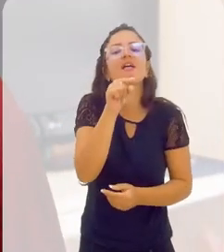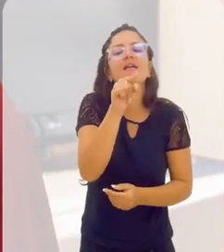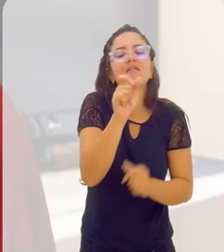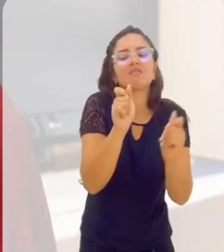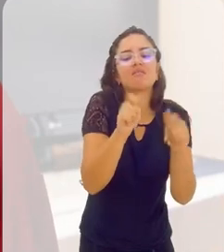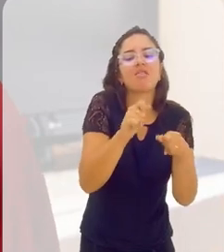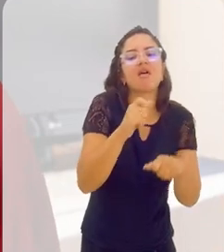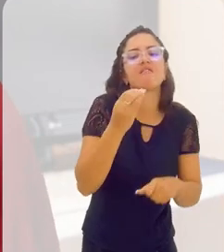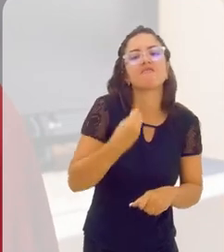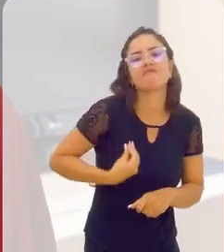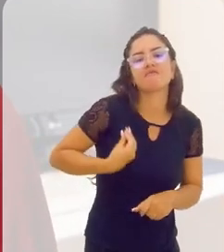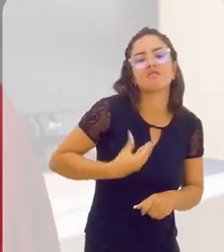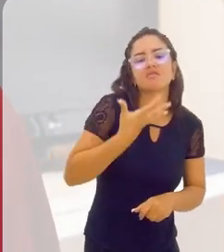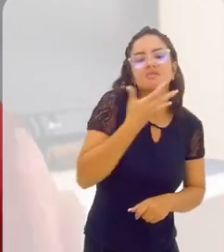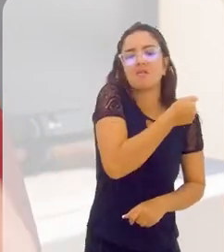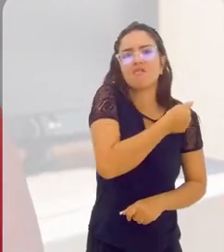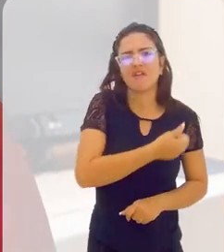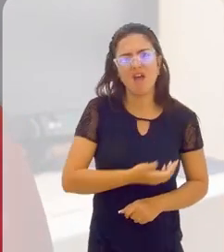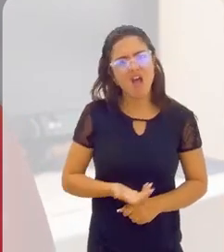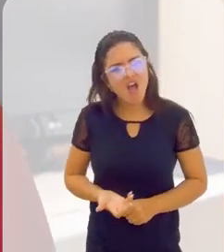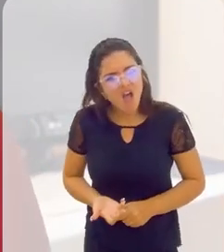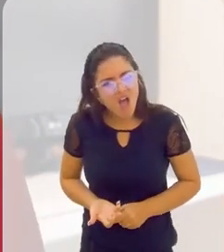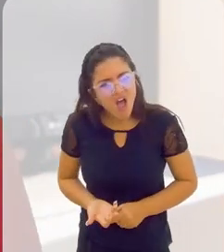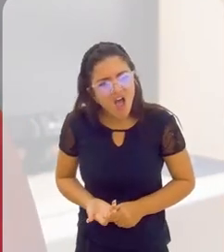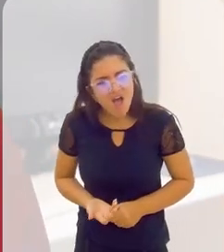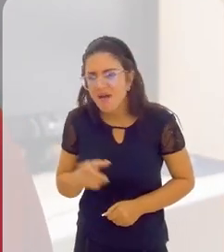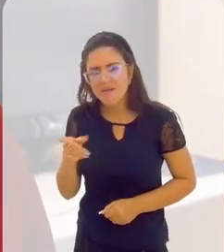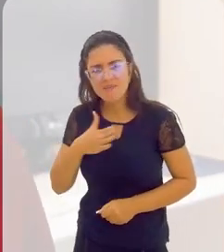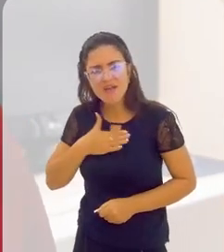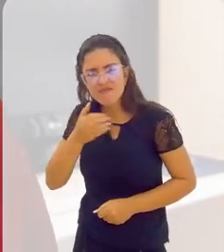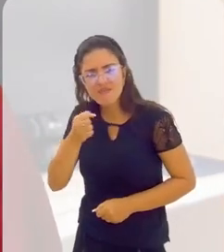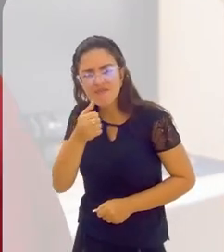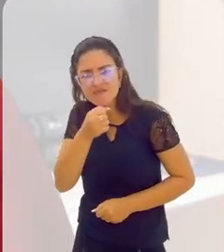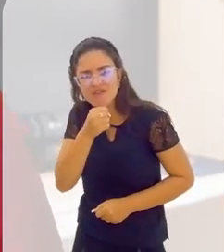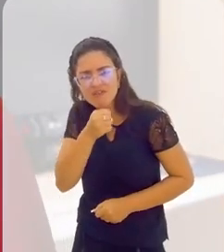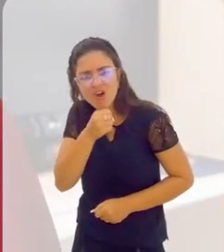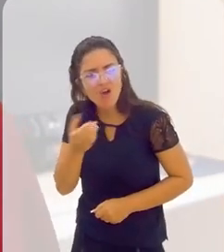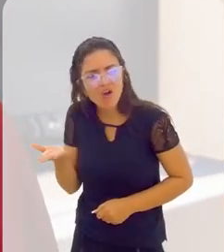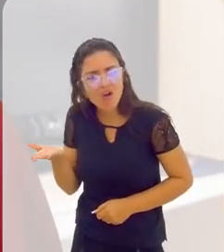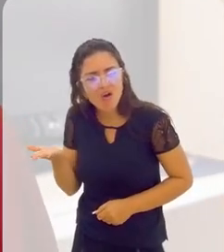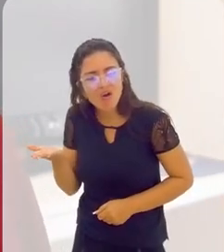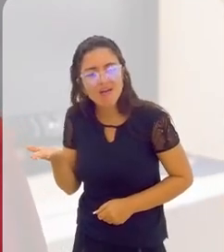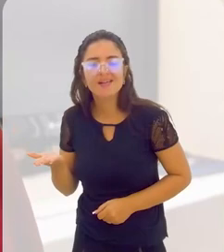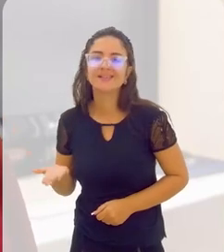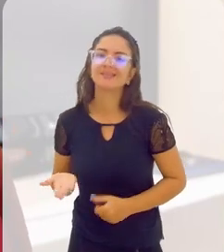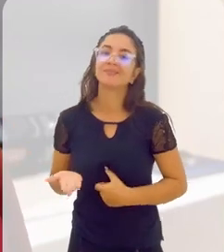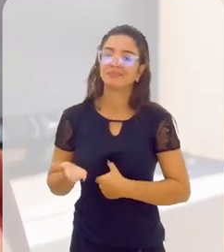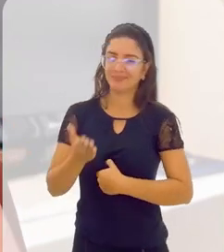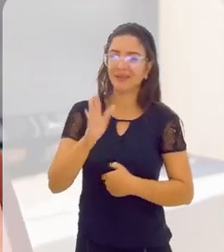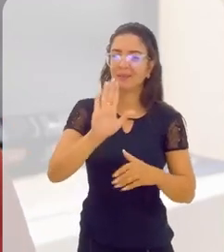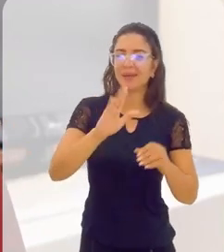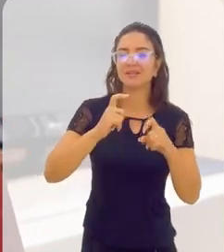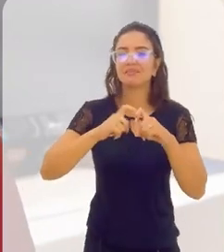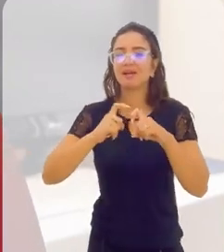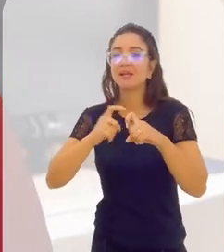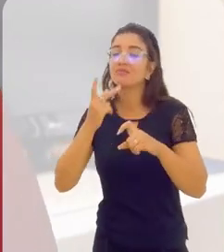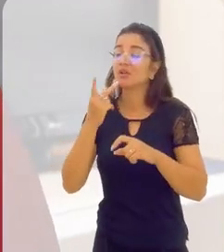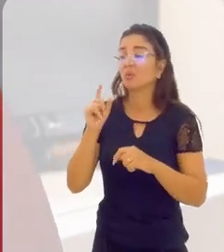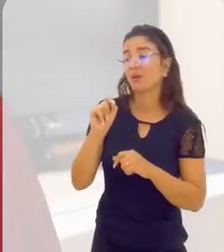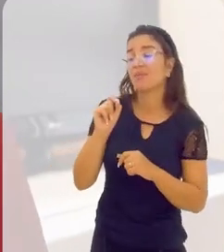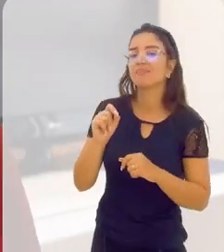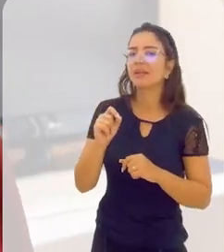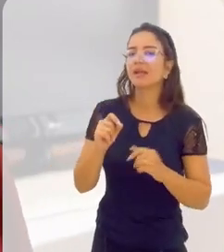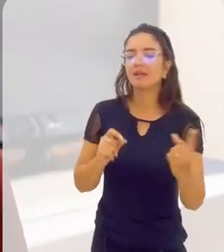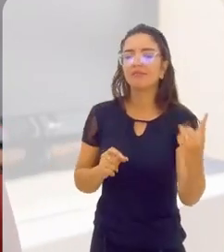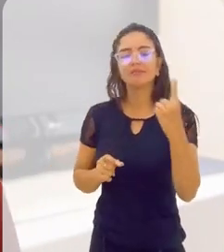ou seja ele tem mais chance de viver teve um médico que chegou a mim e falou olha ela vai sair do hospital mas mesmo que ela saia